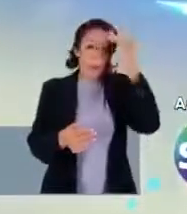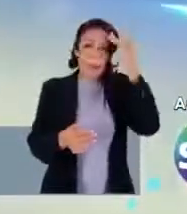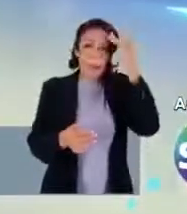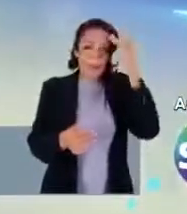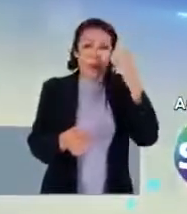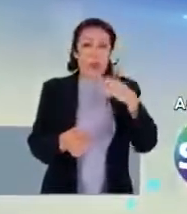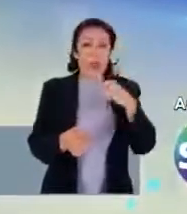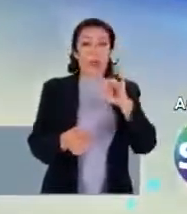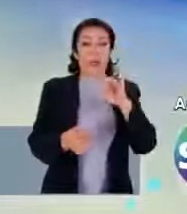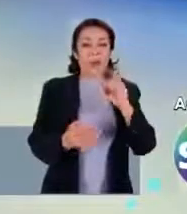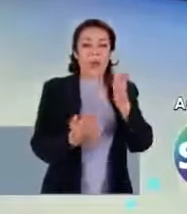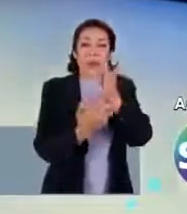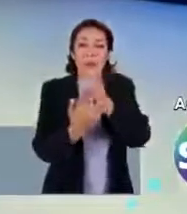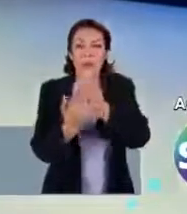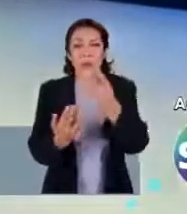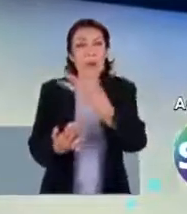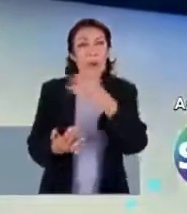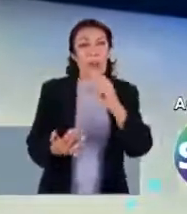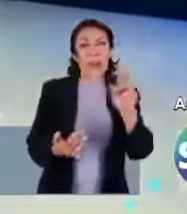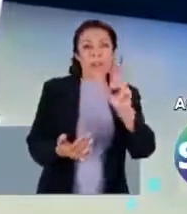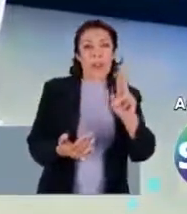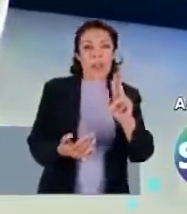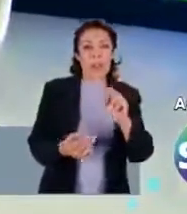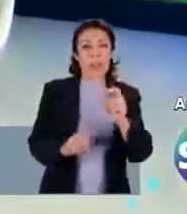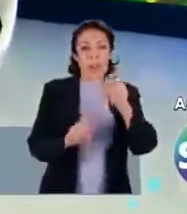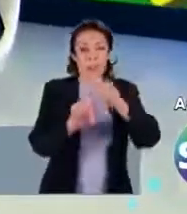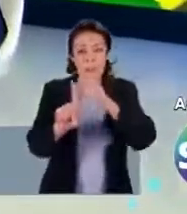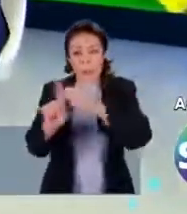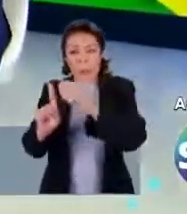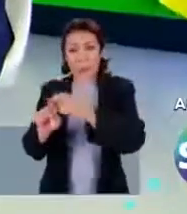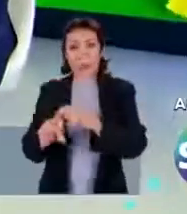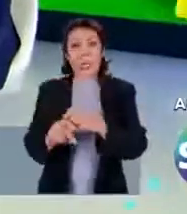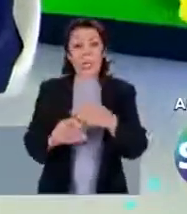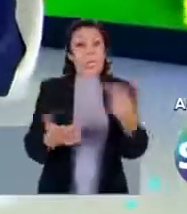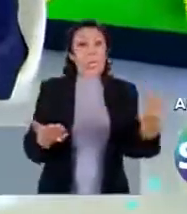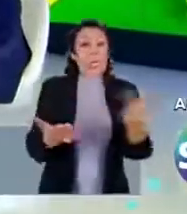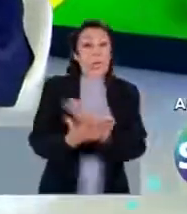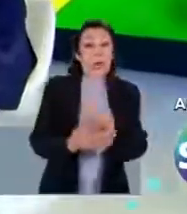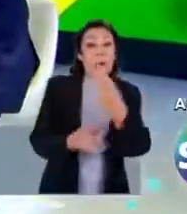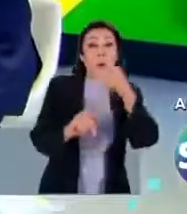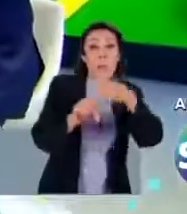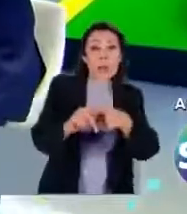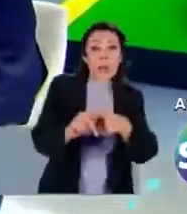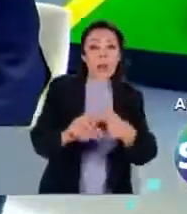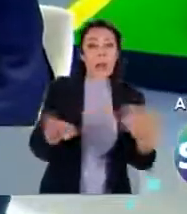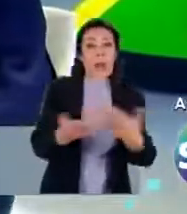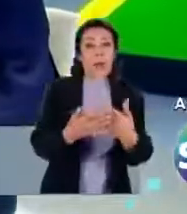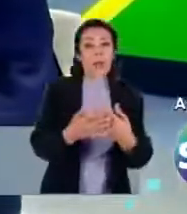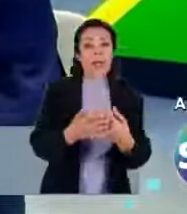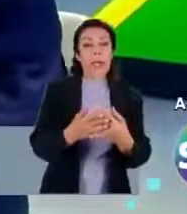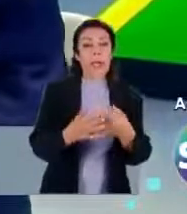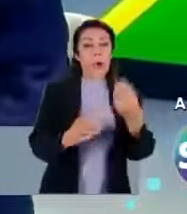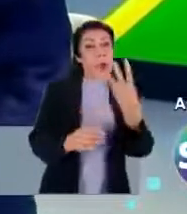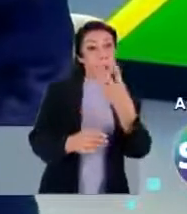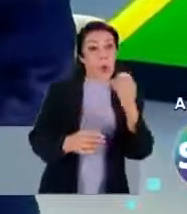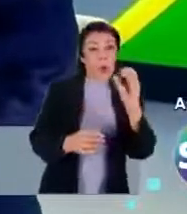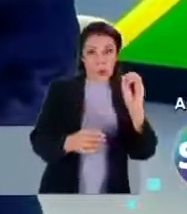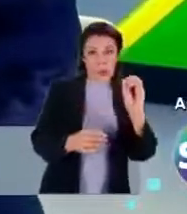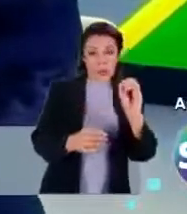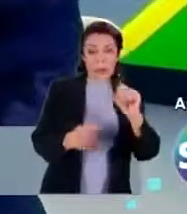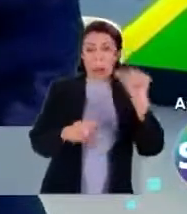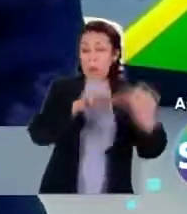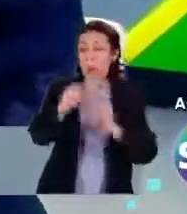credeado de 400 para comprar um microondas falhou com a prestação de repente ele tinha pago r$ 200 tá devendo 1200 juro juro